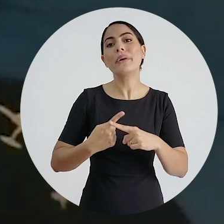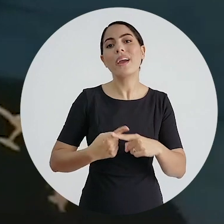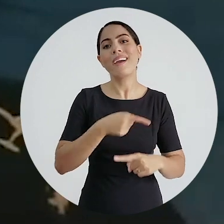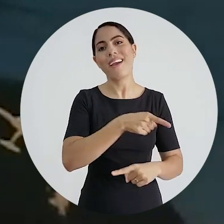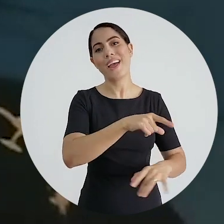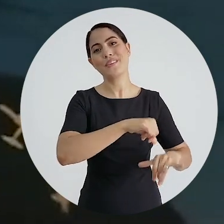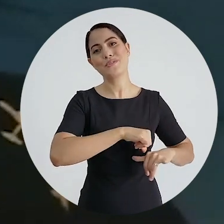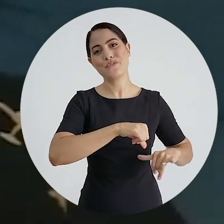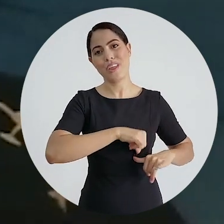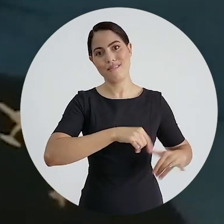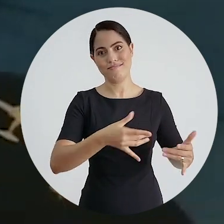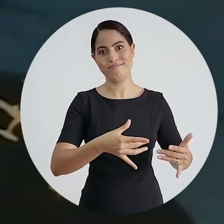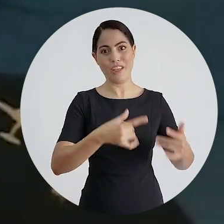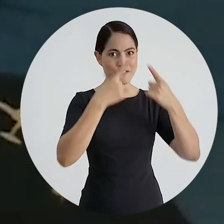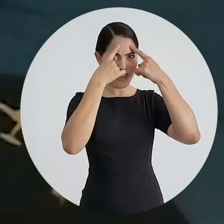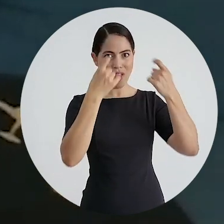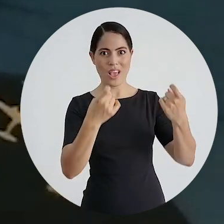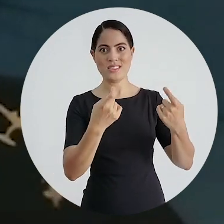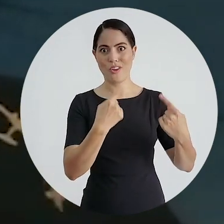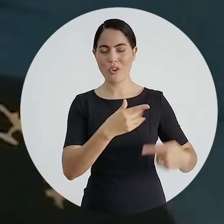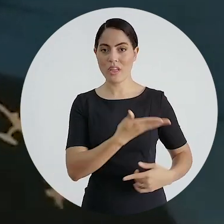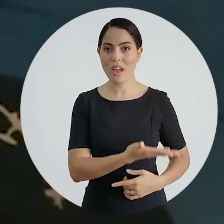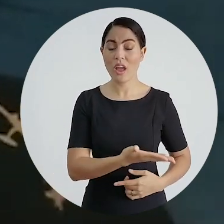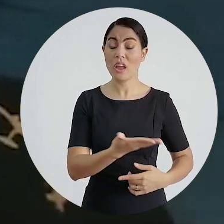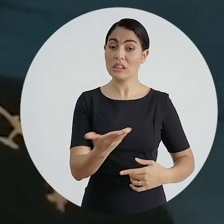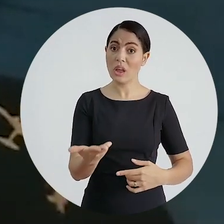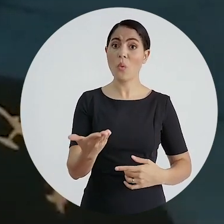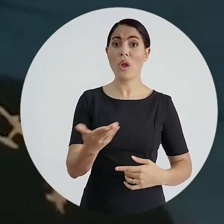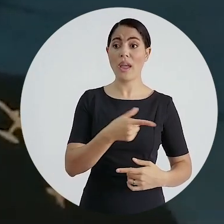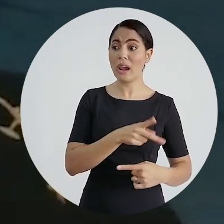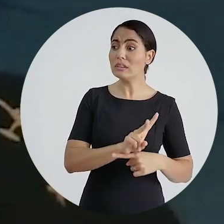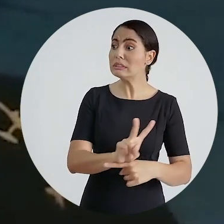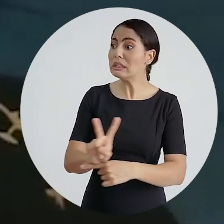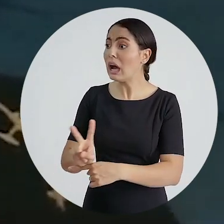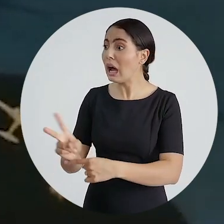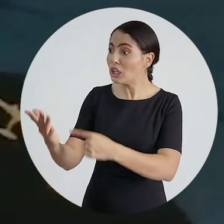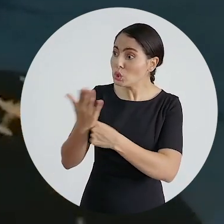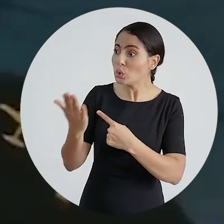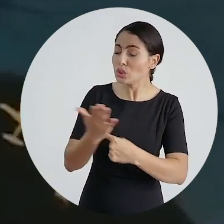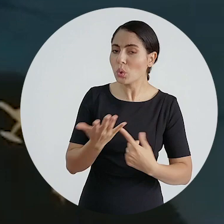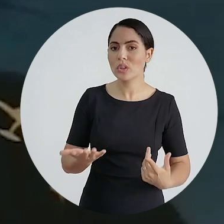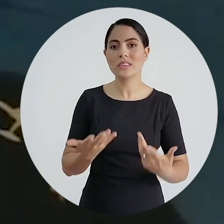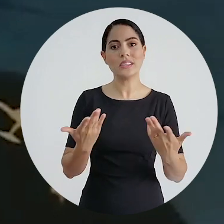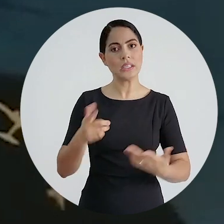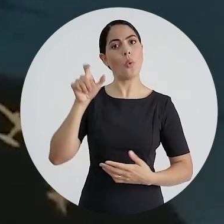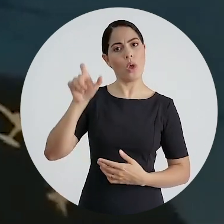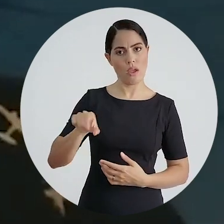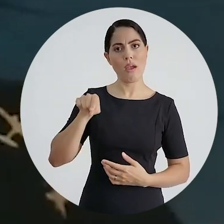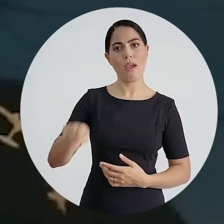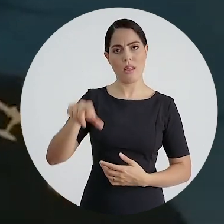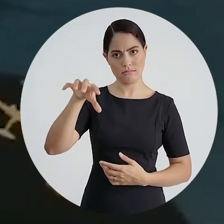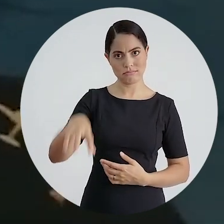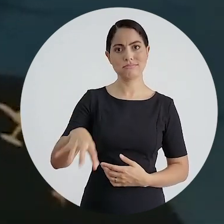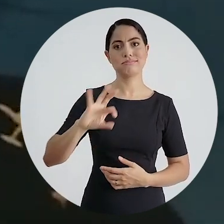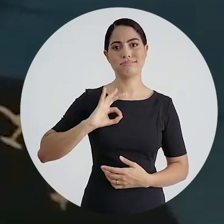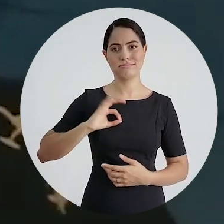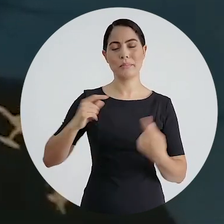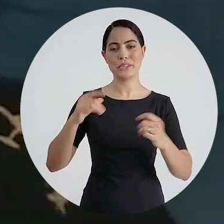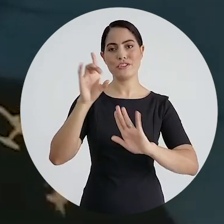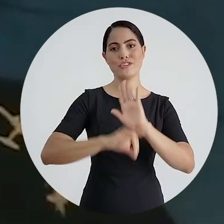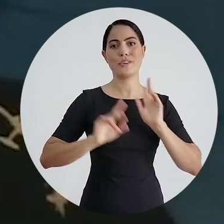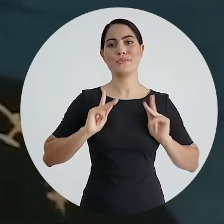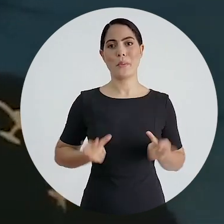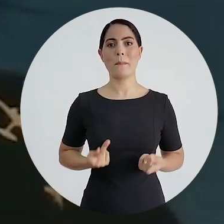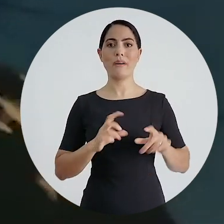esse papel fundamental no Estado democrático de direito, de estar ao lado da população, de defender os